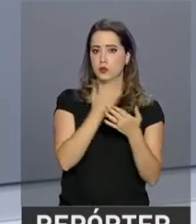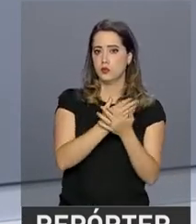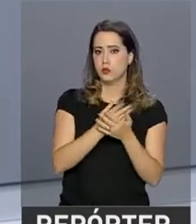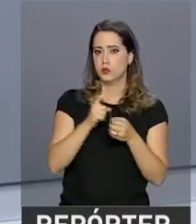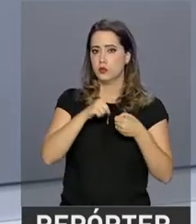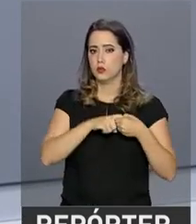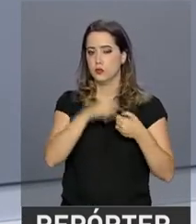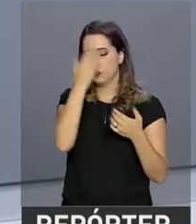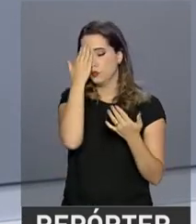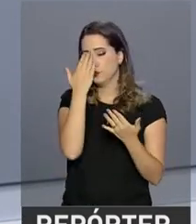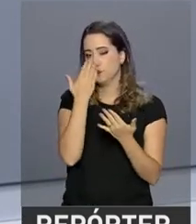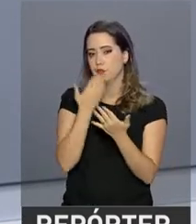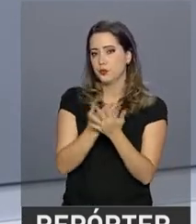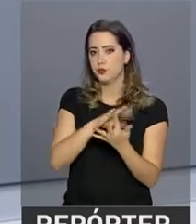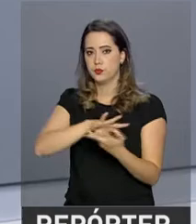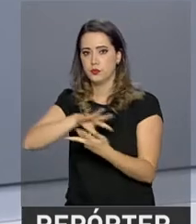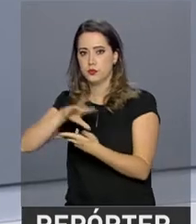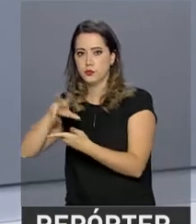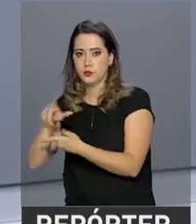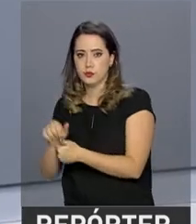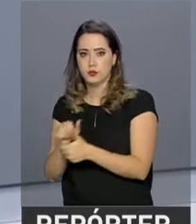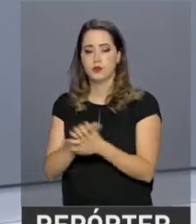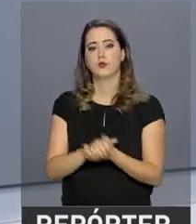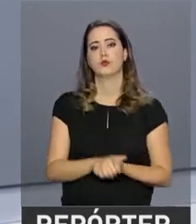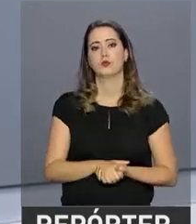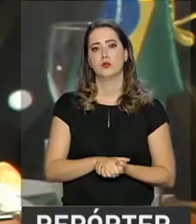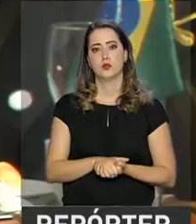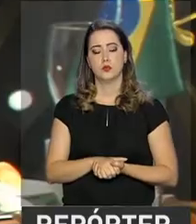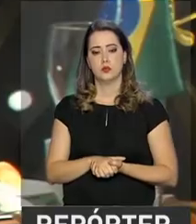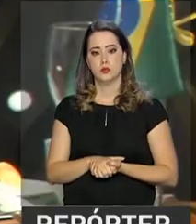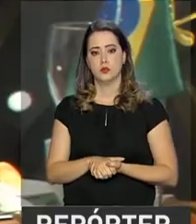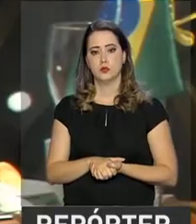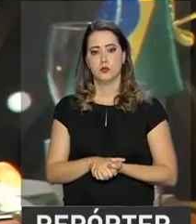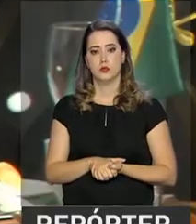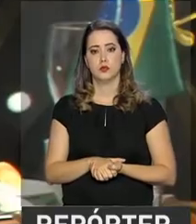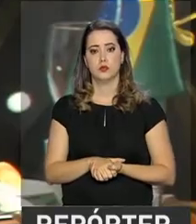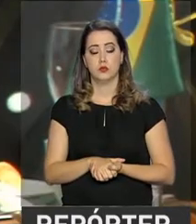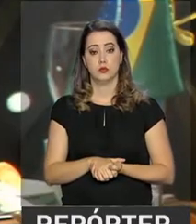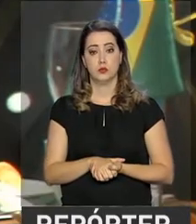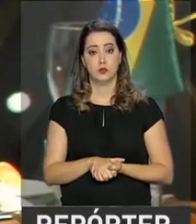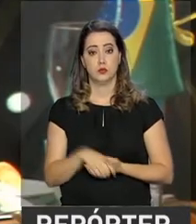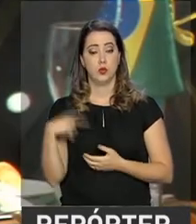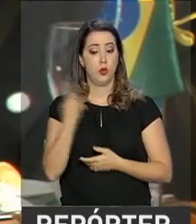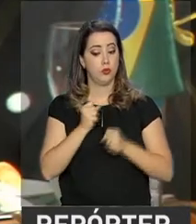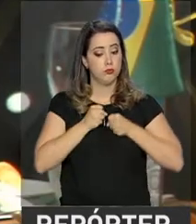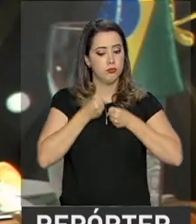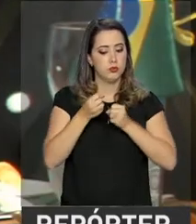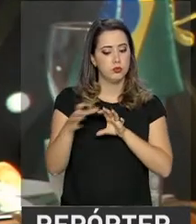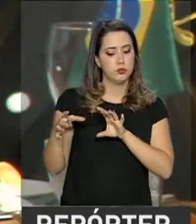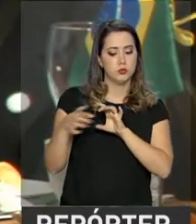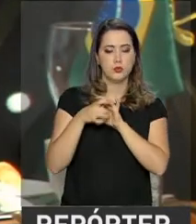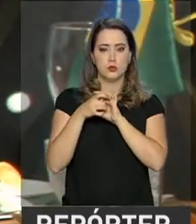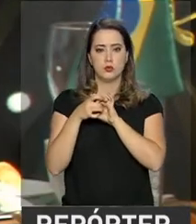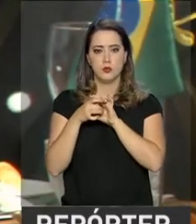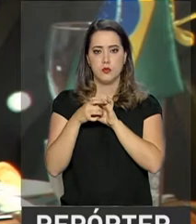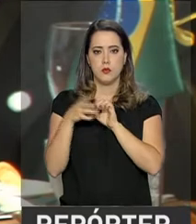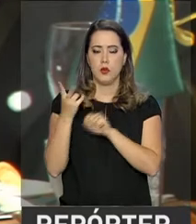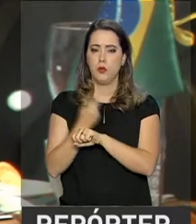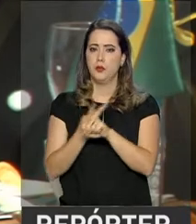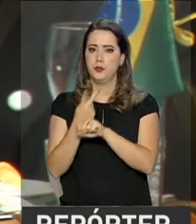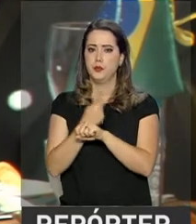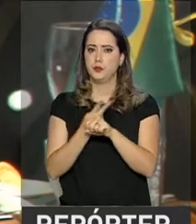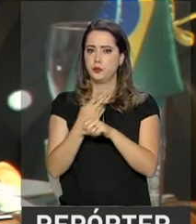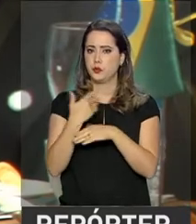mercosul recuperou sua credibilidade nós nos unimos esforços para buscar não